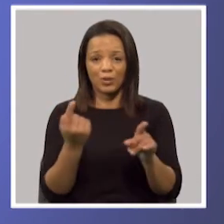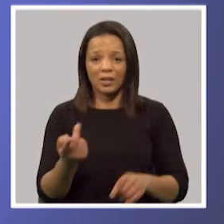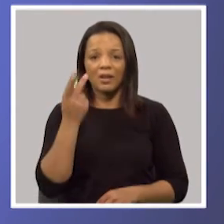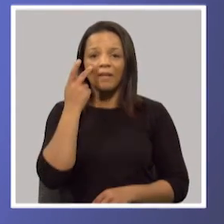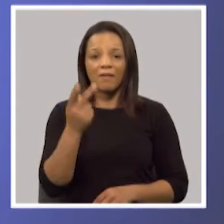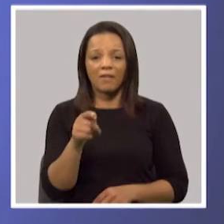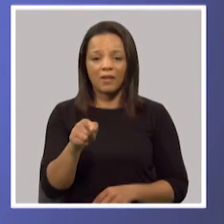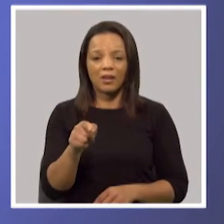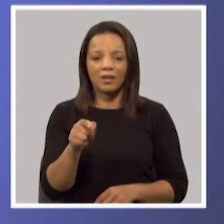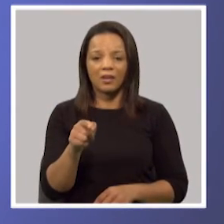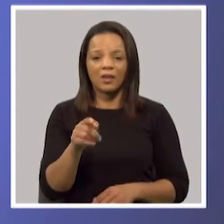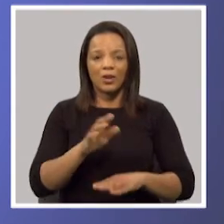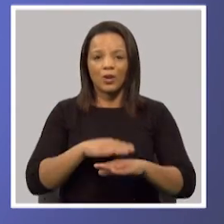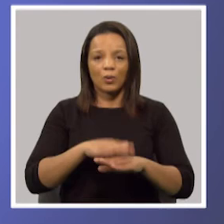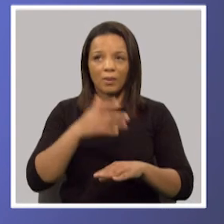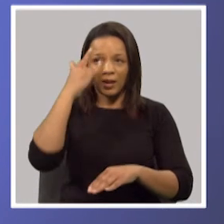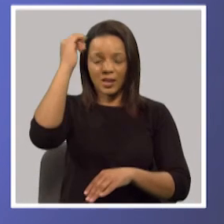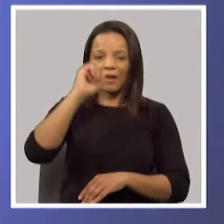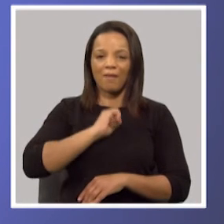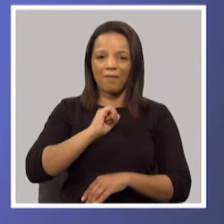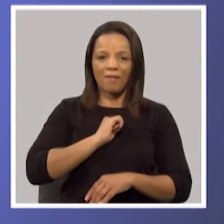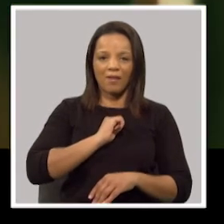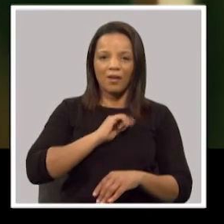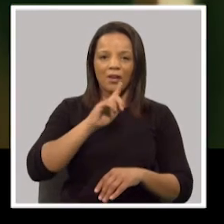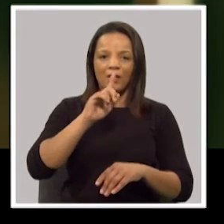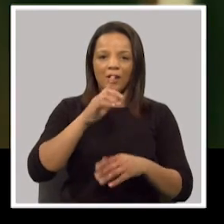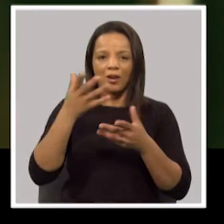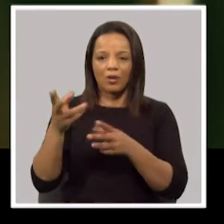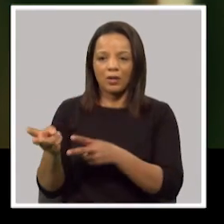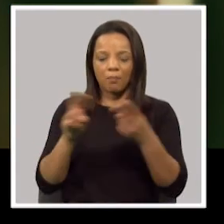de ver aquilo que foi algo que partiu da minha cabeça ser passado